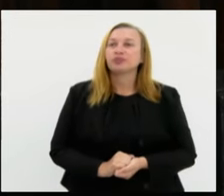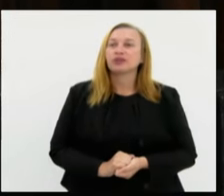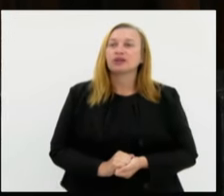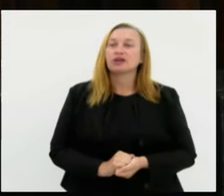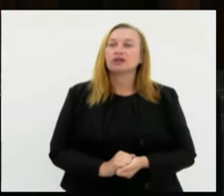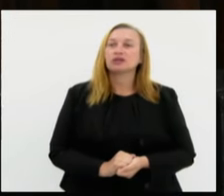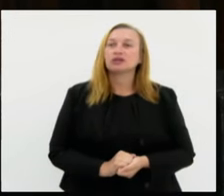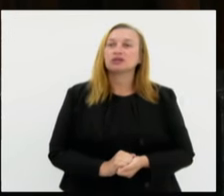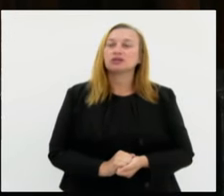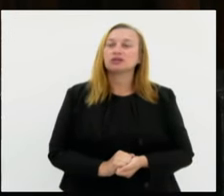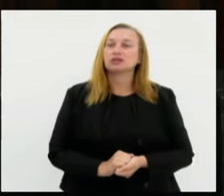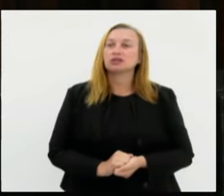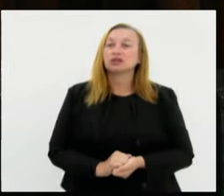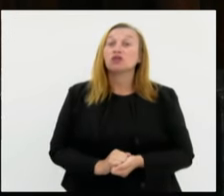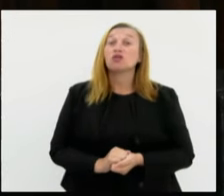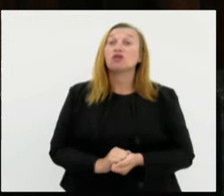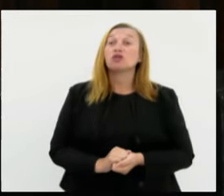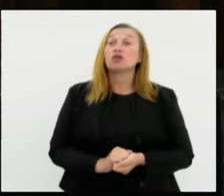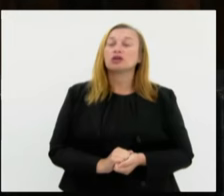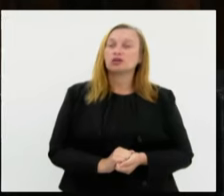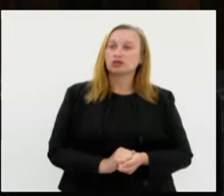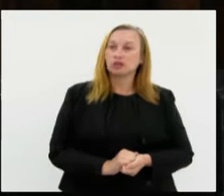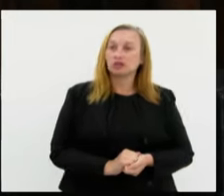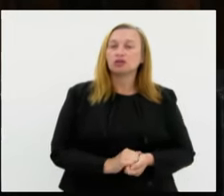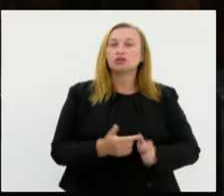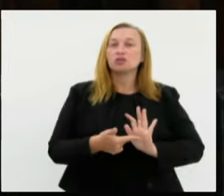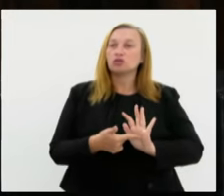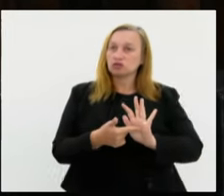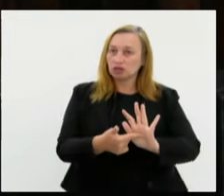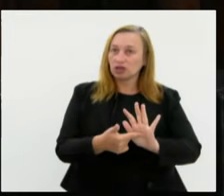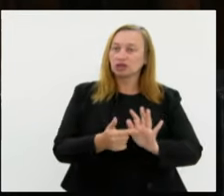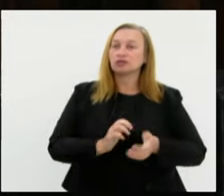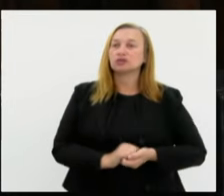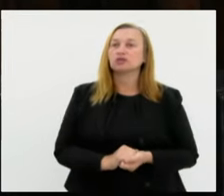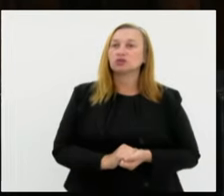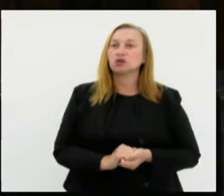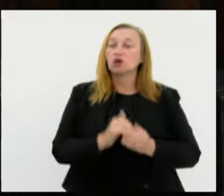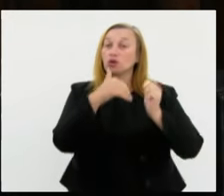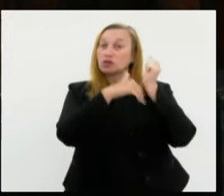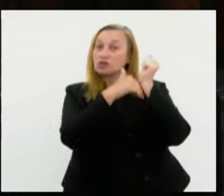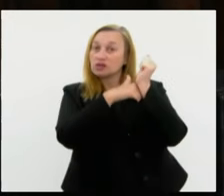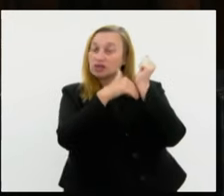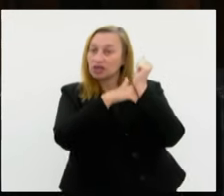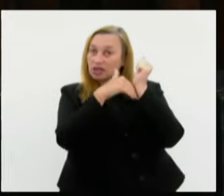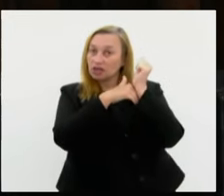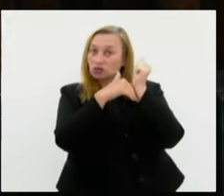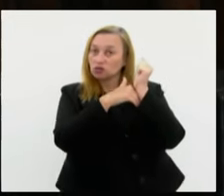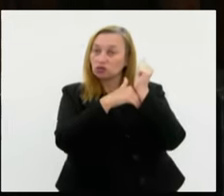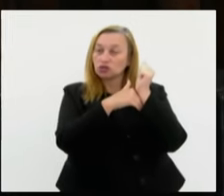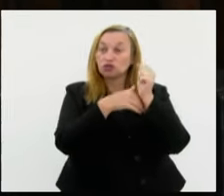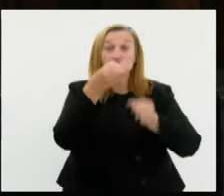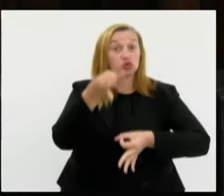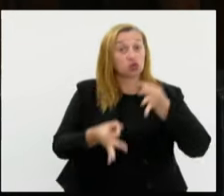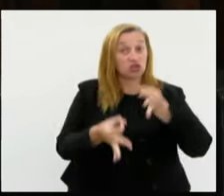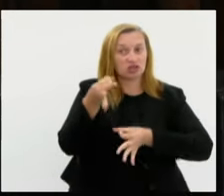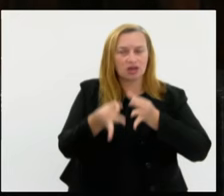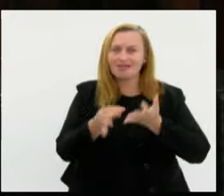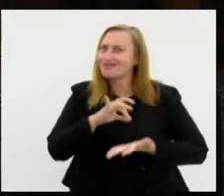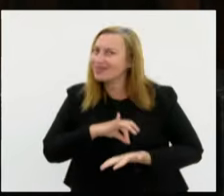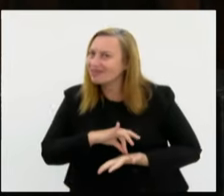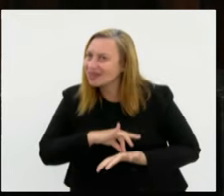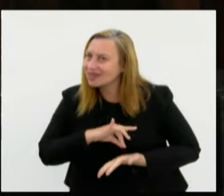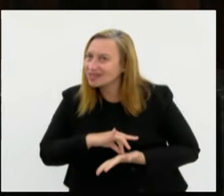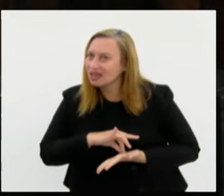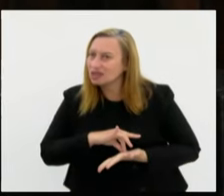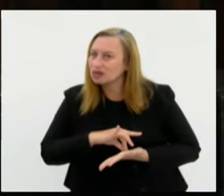de passagem, que foi decretado, imposto, um segredo de justiça, e, na verdade, o que